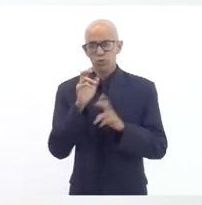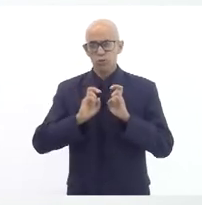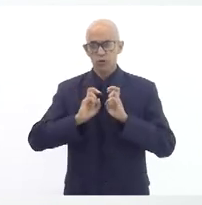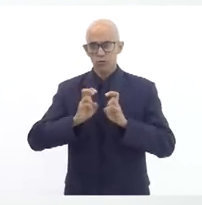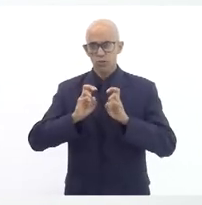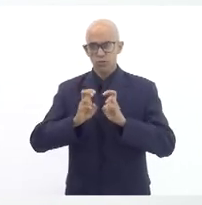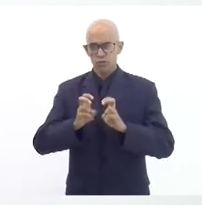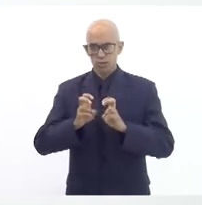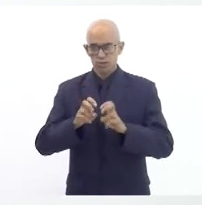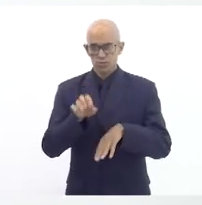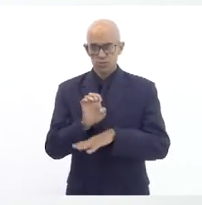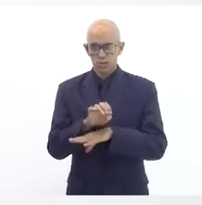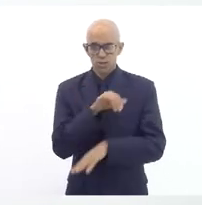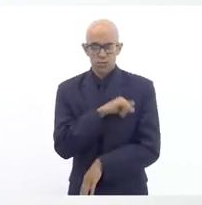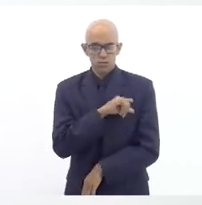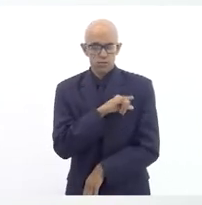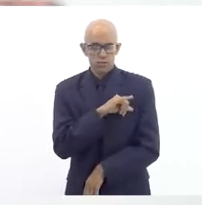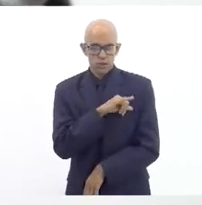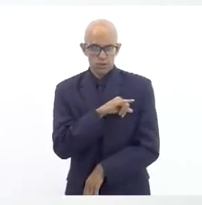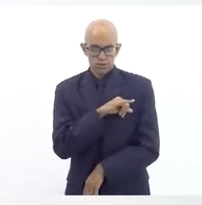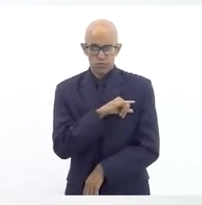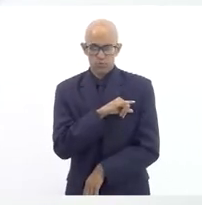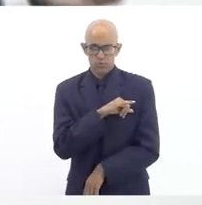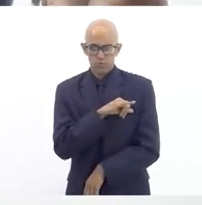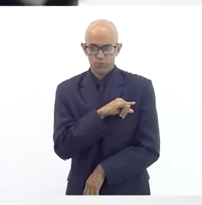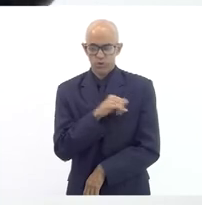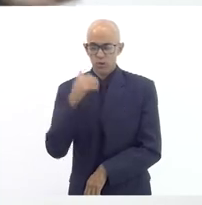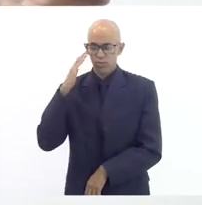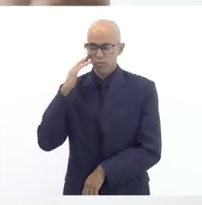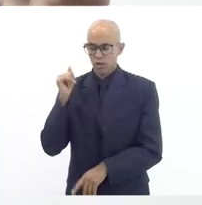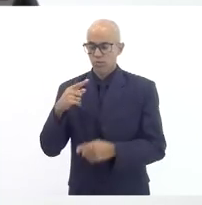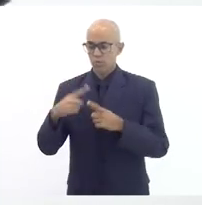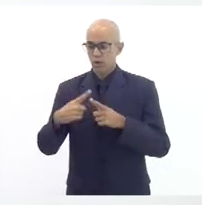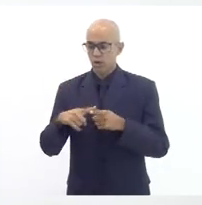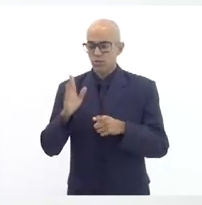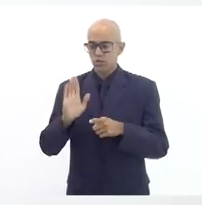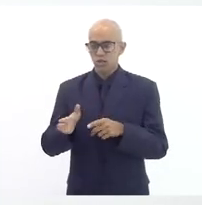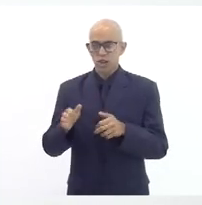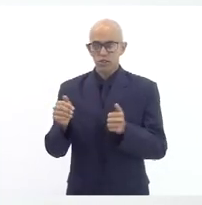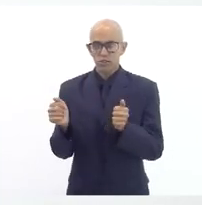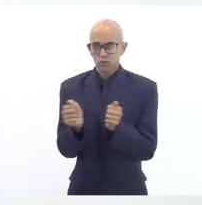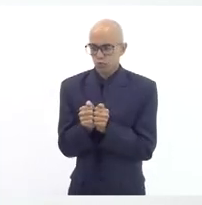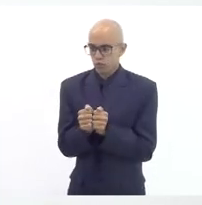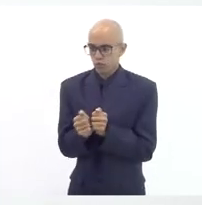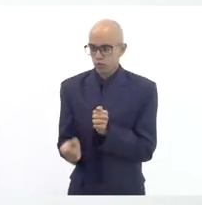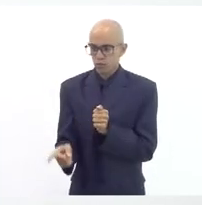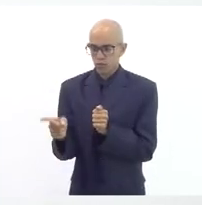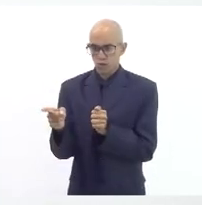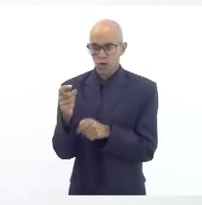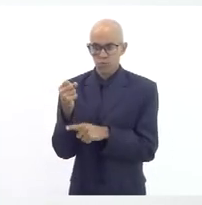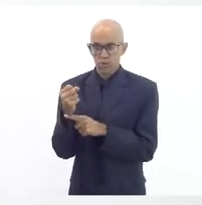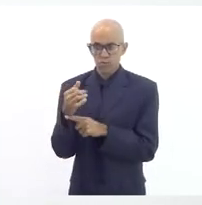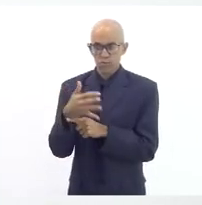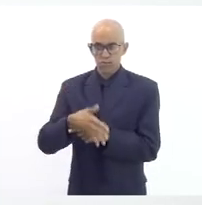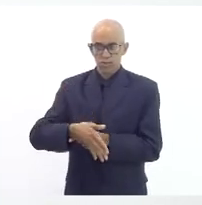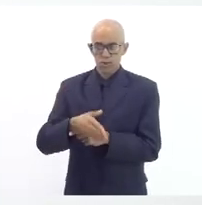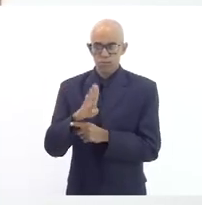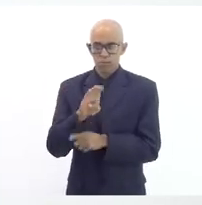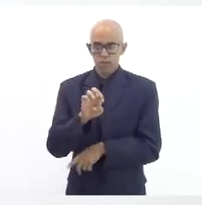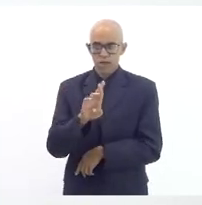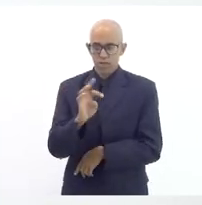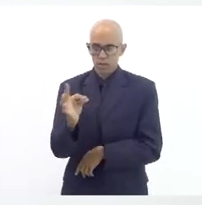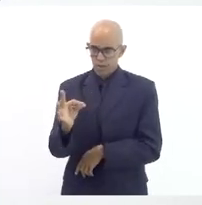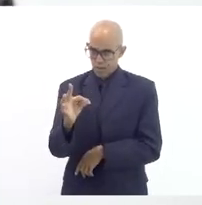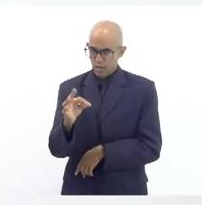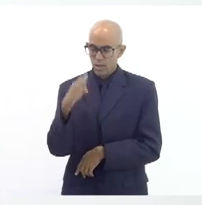Janeiro. 2h30. Eu sei que Vossa Excelência, porque já estive com Vossa Excelência numa madrugada, na estação do BRT, eu sei que também